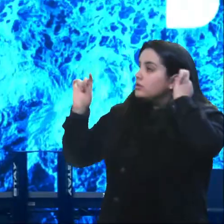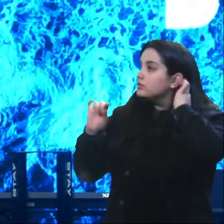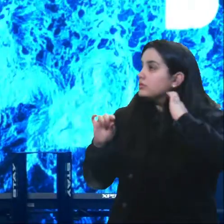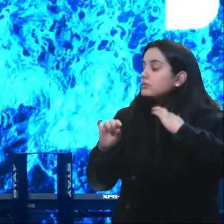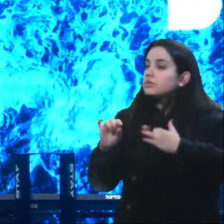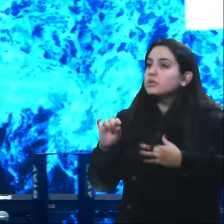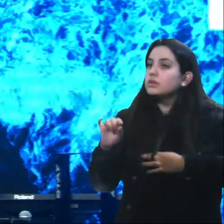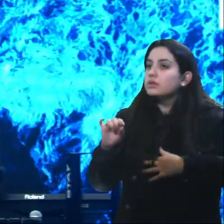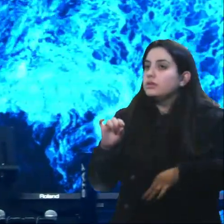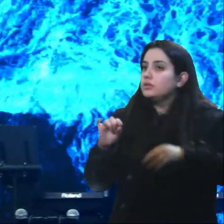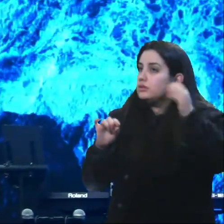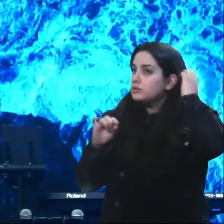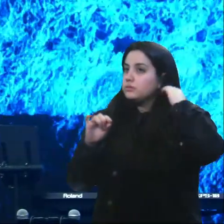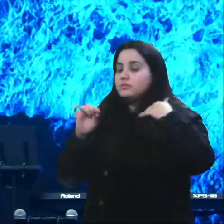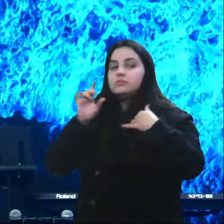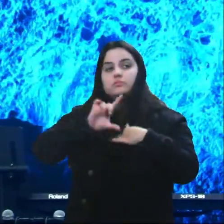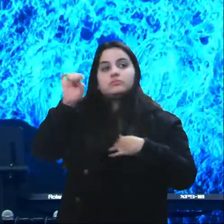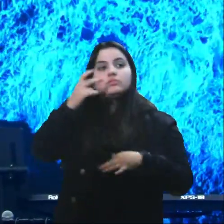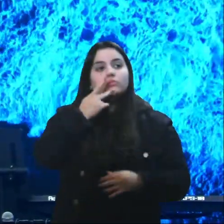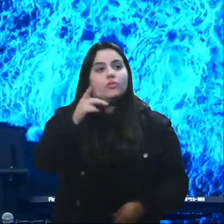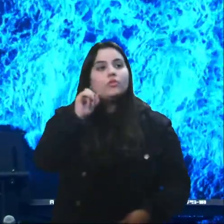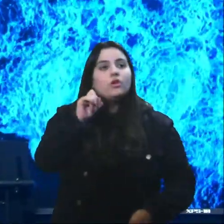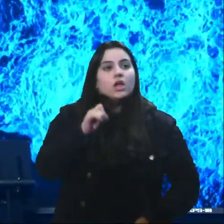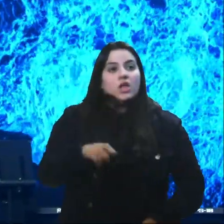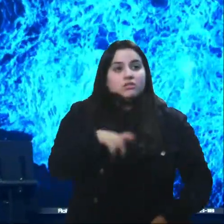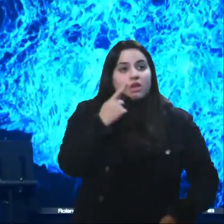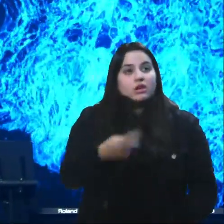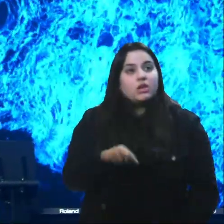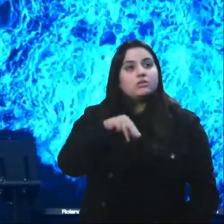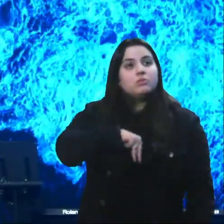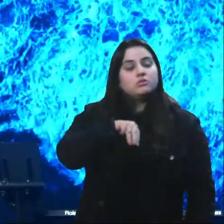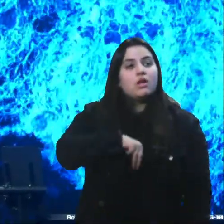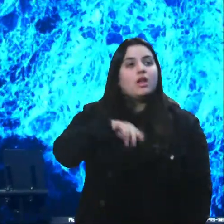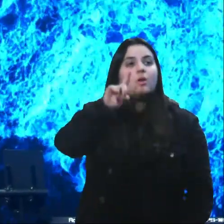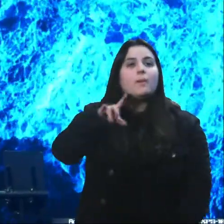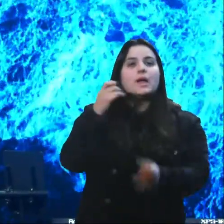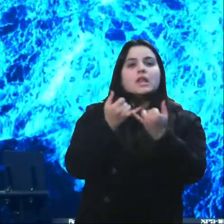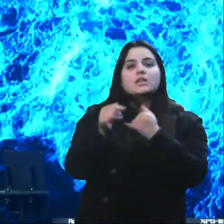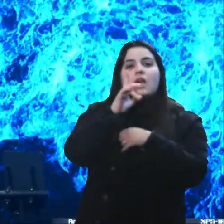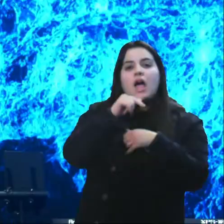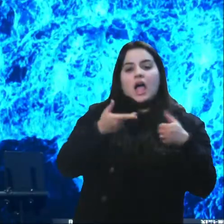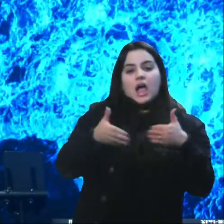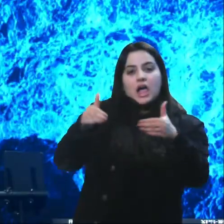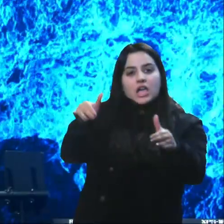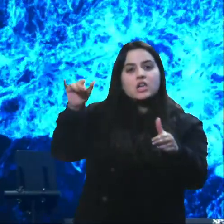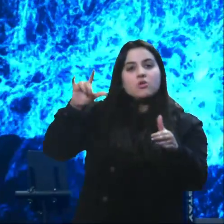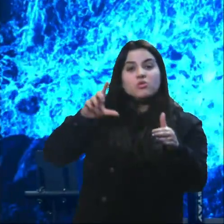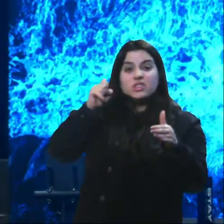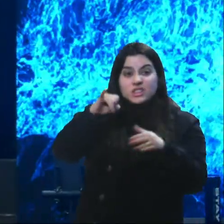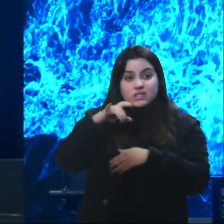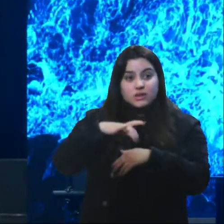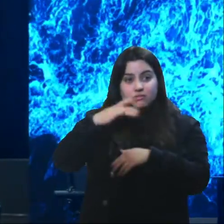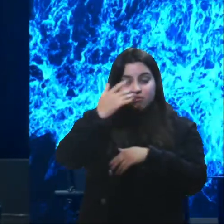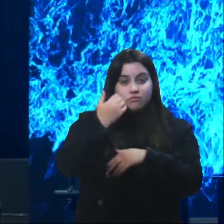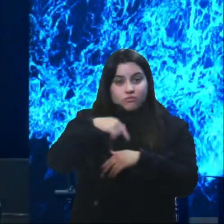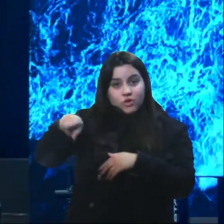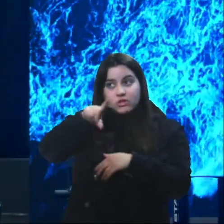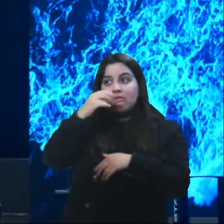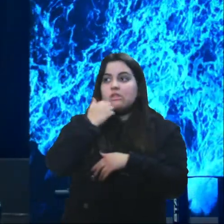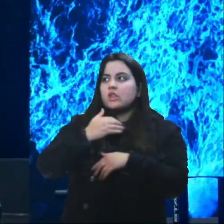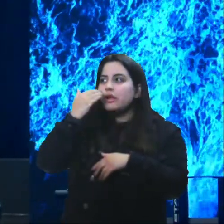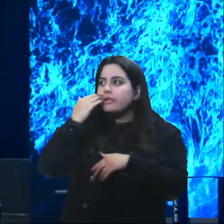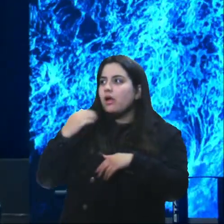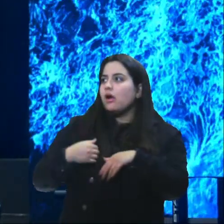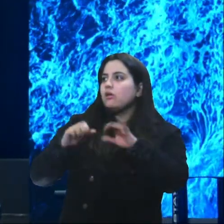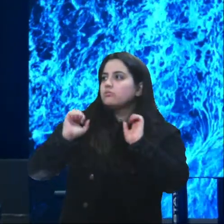seria um rio que por onde passasse haveria vida, transformação, um fluir do rio de Deus, um fluir